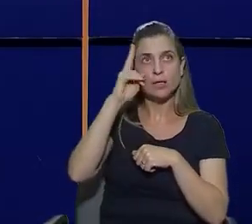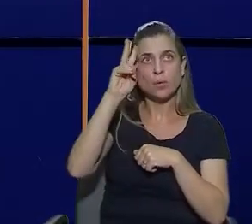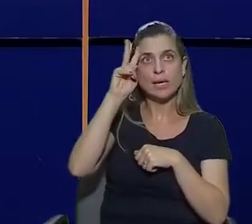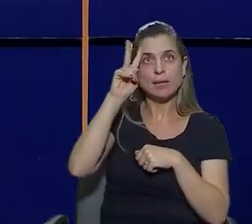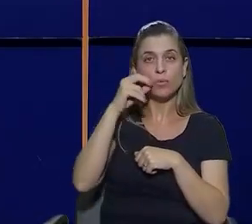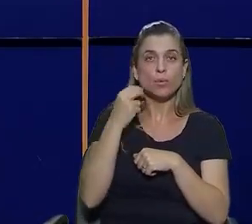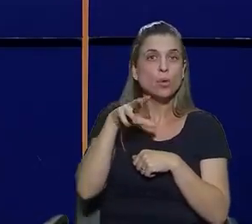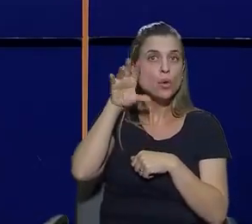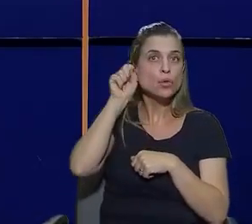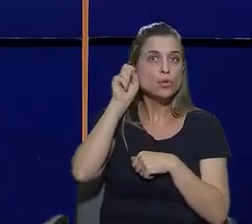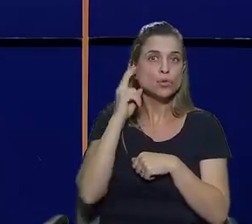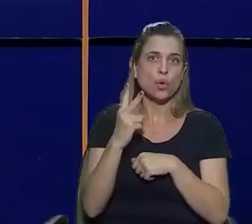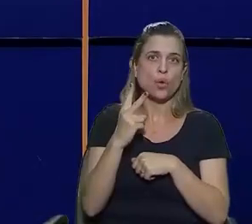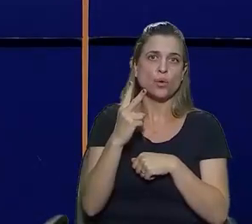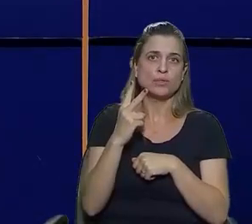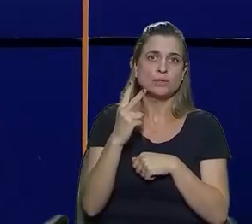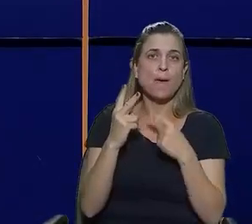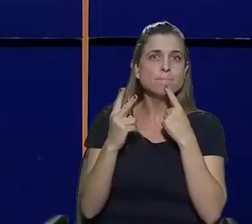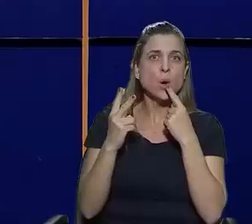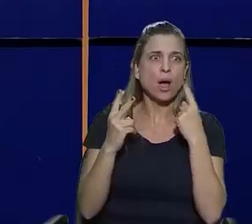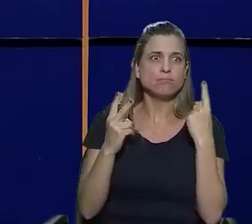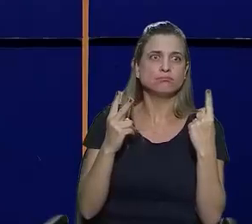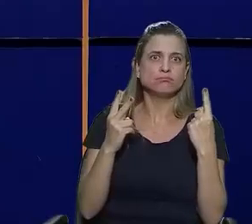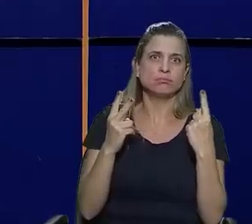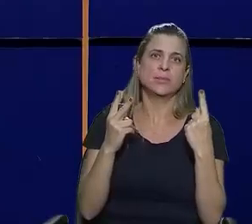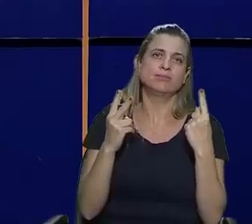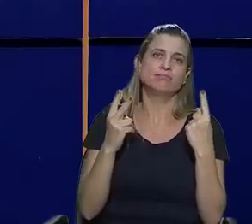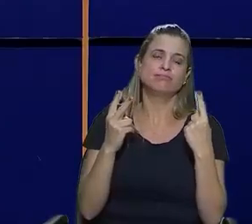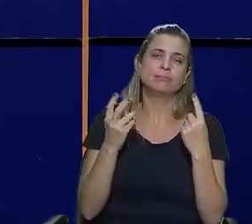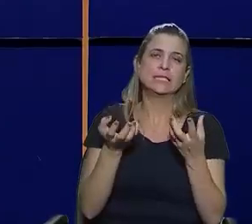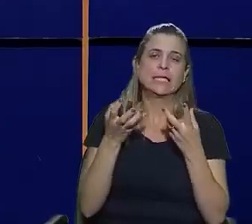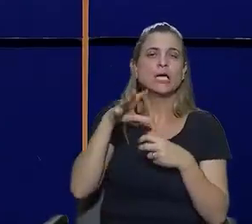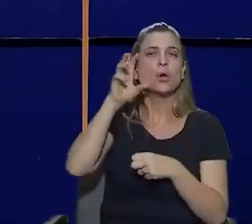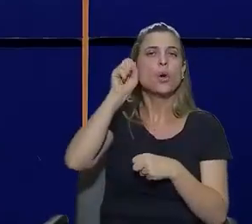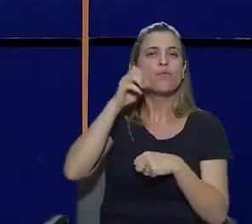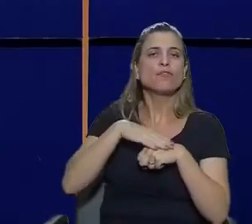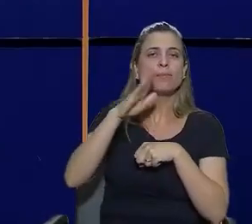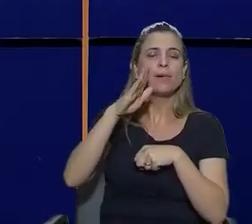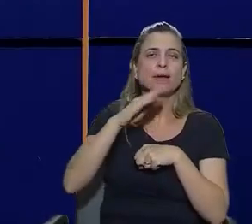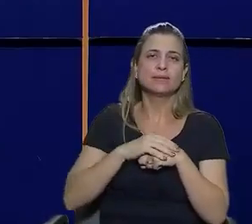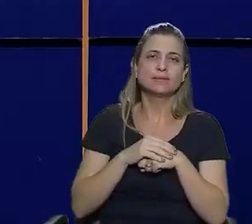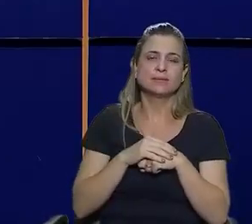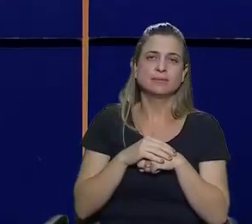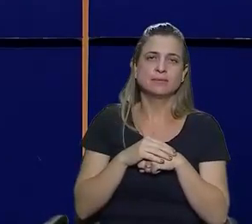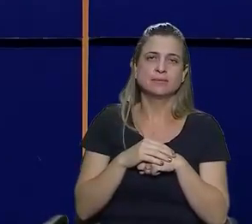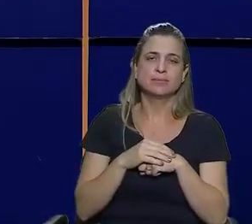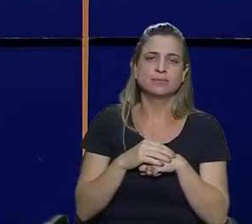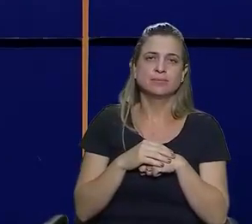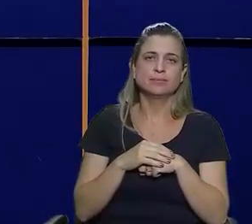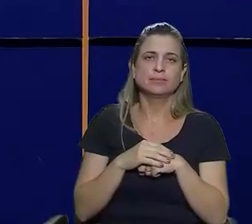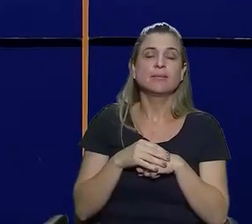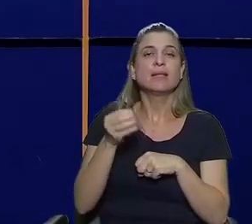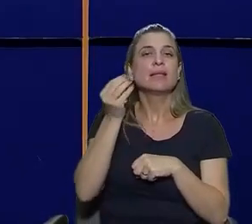uma boca. Miriam, te segura. Um bom cálculo. Né? É isso. Então, escutar mais